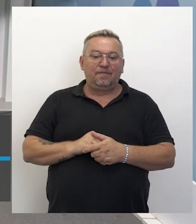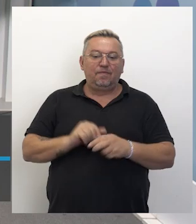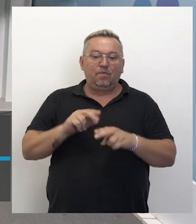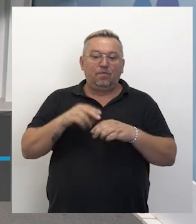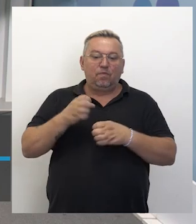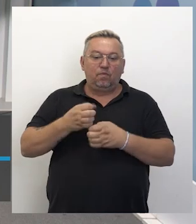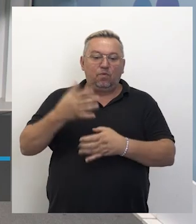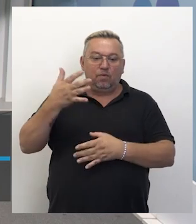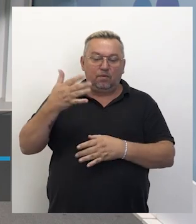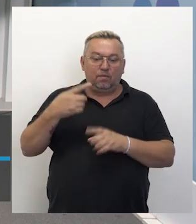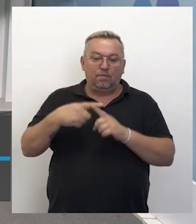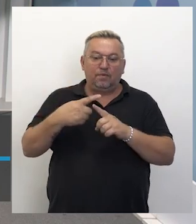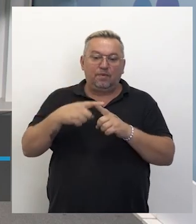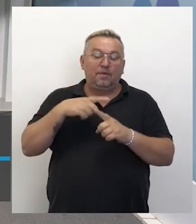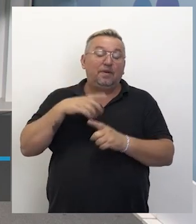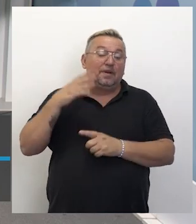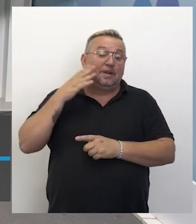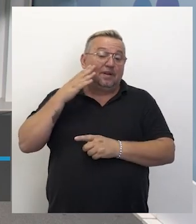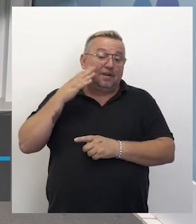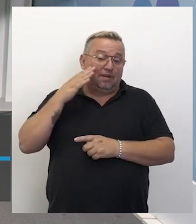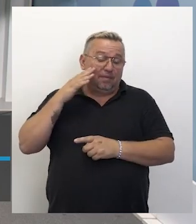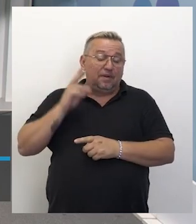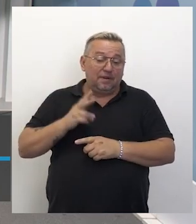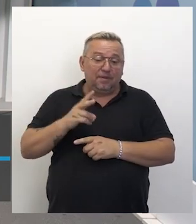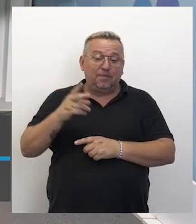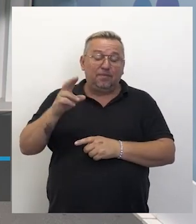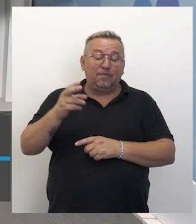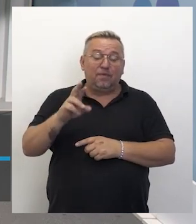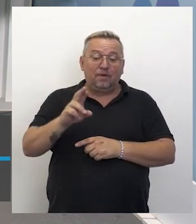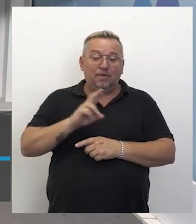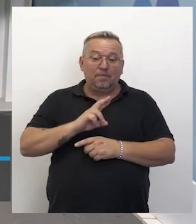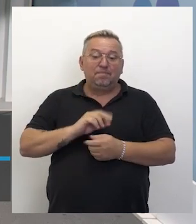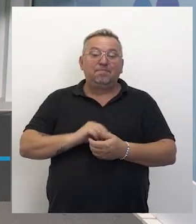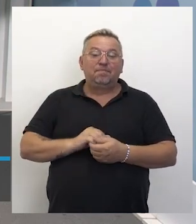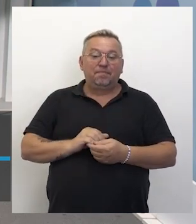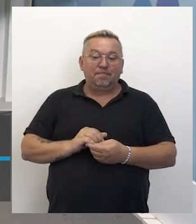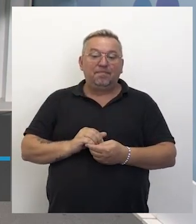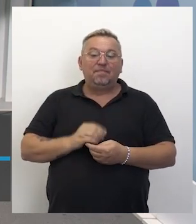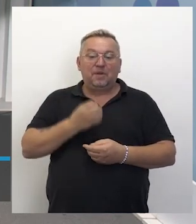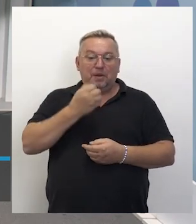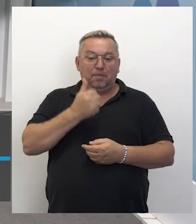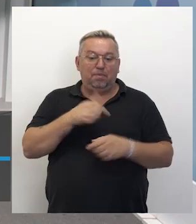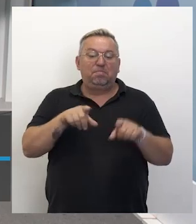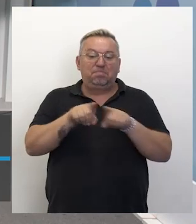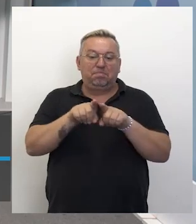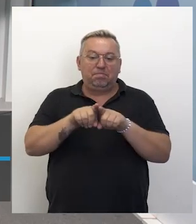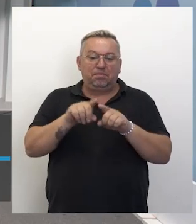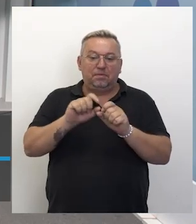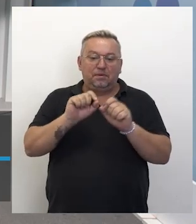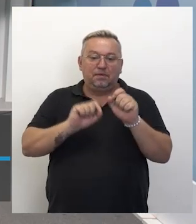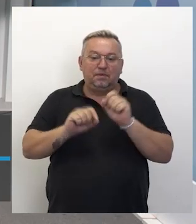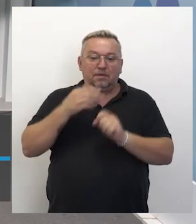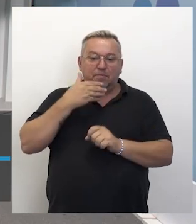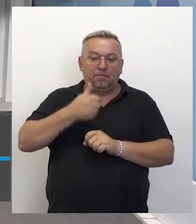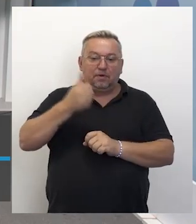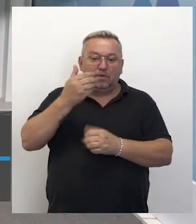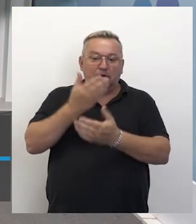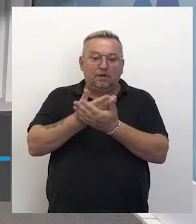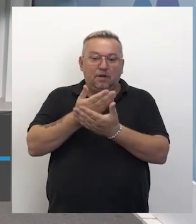chat. Porque a gente sabe que sempre virão boas respostas que vão aí ajudar a gente a entender melhor essa aula.